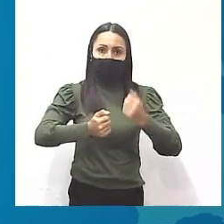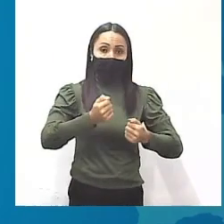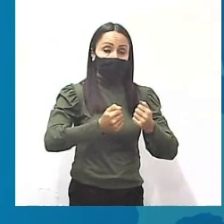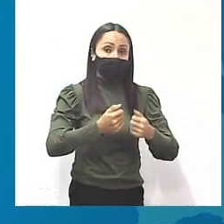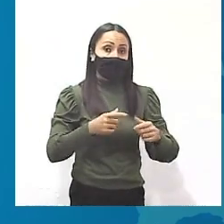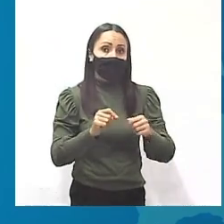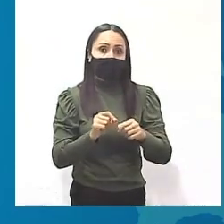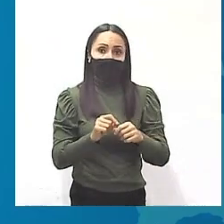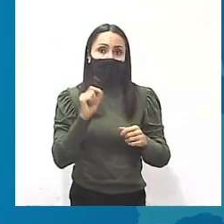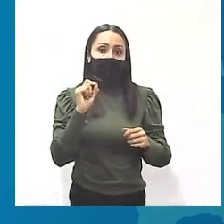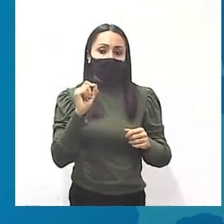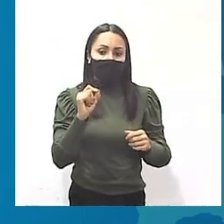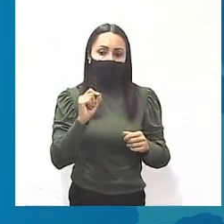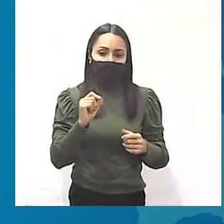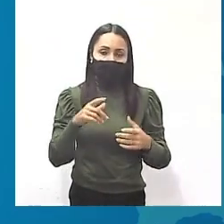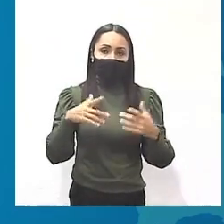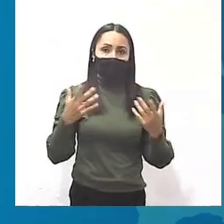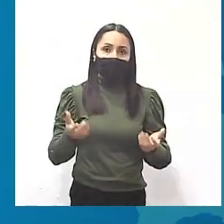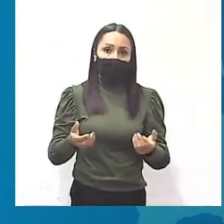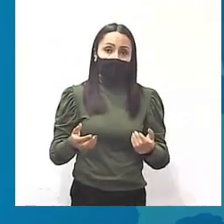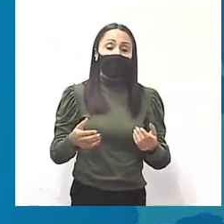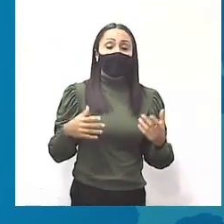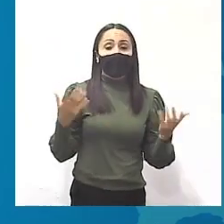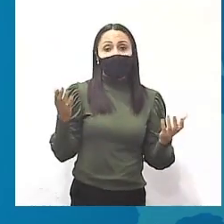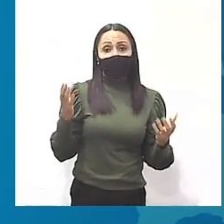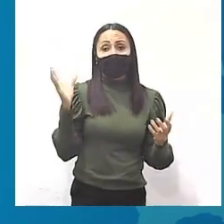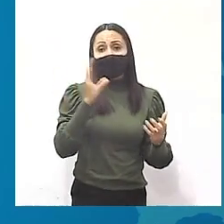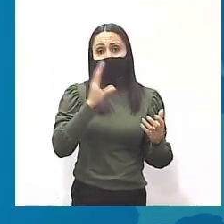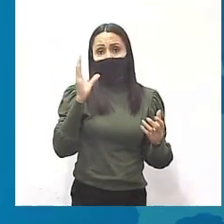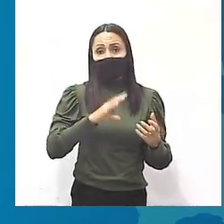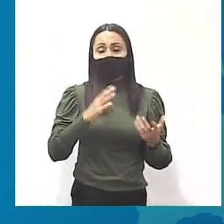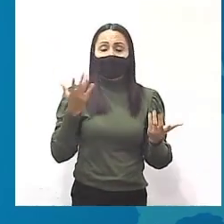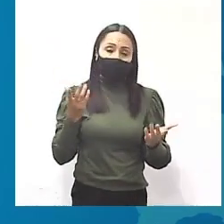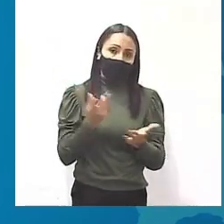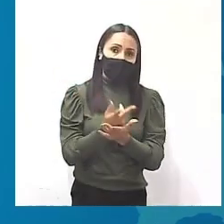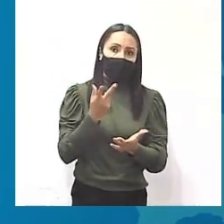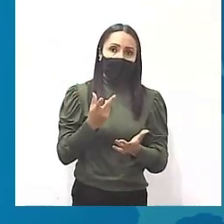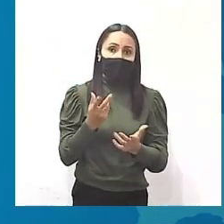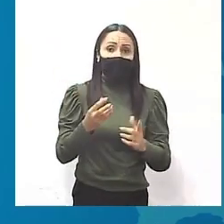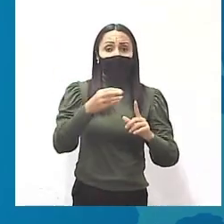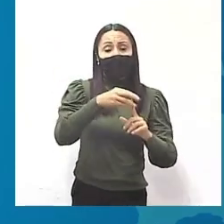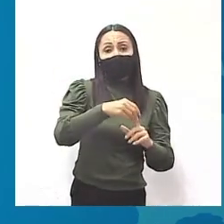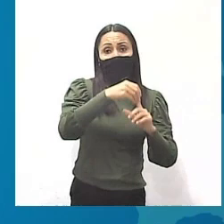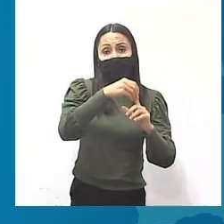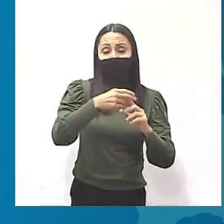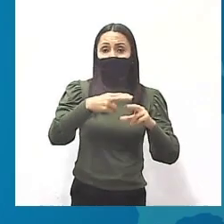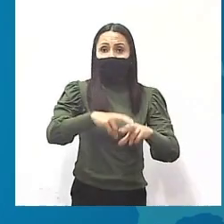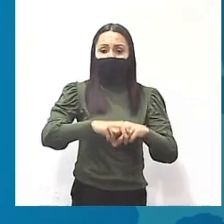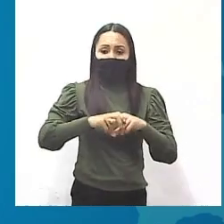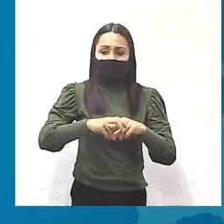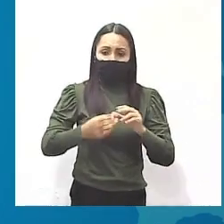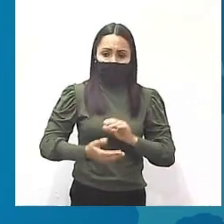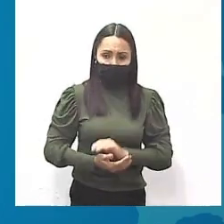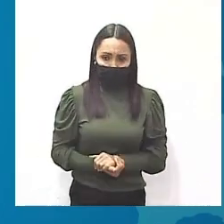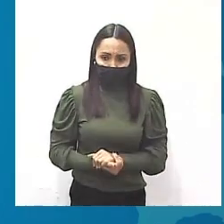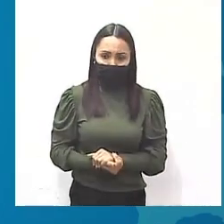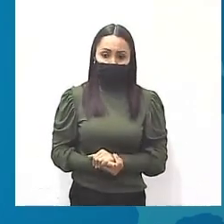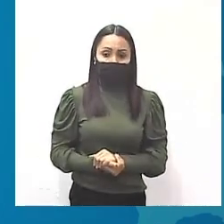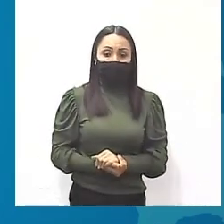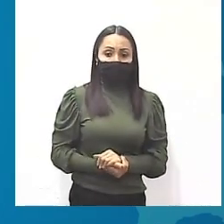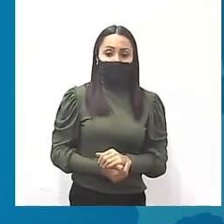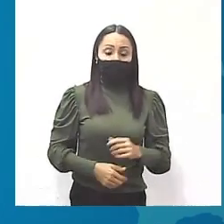fazer com que essas ilhas de calor aconteçam. Então, bora para as principais causas das ilhas de calor.